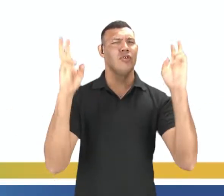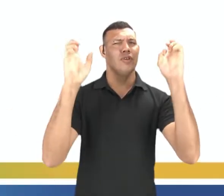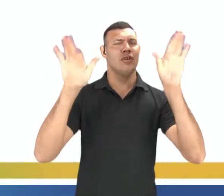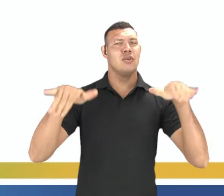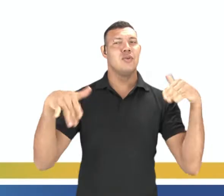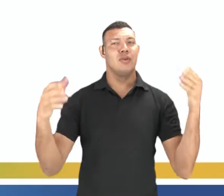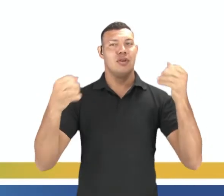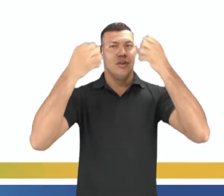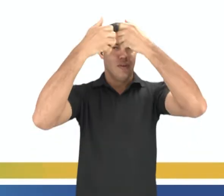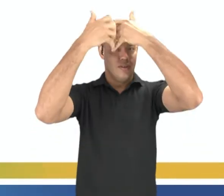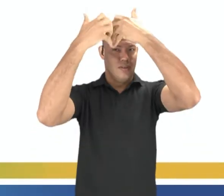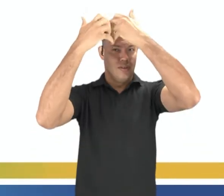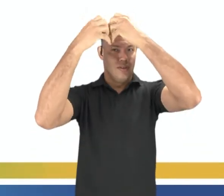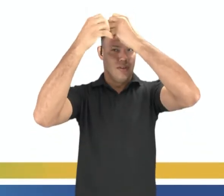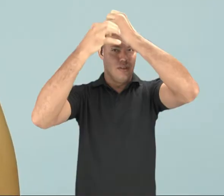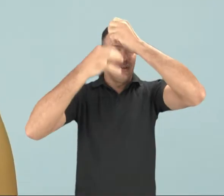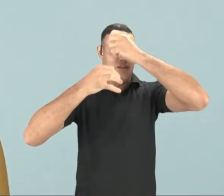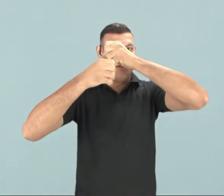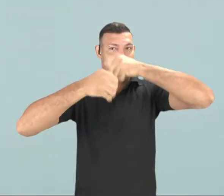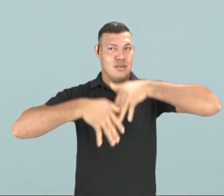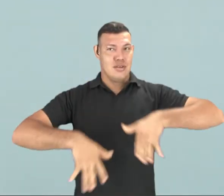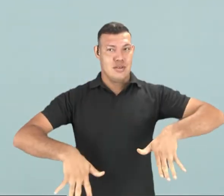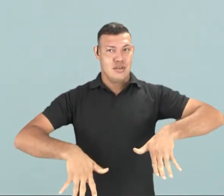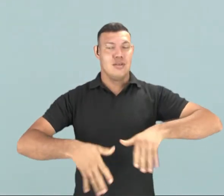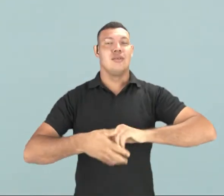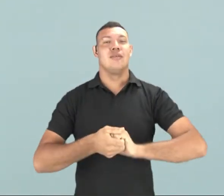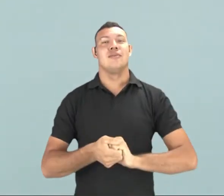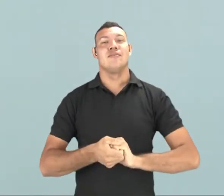sistema nervoso, da segunda série do médio.